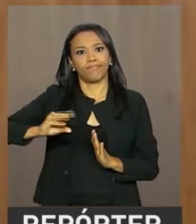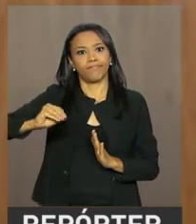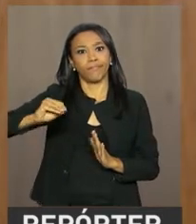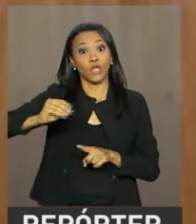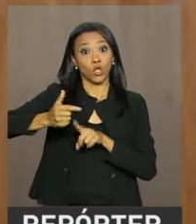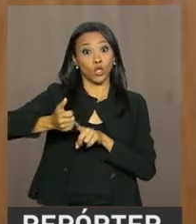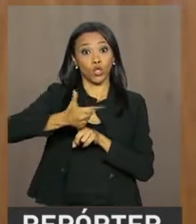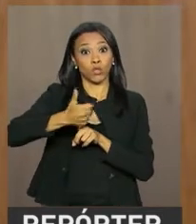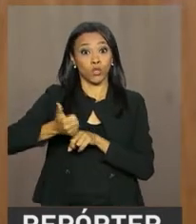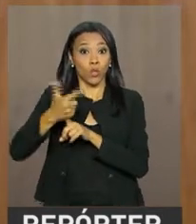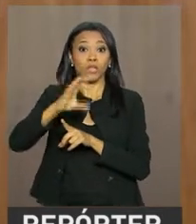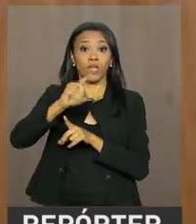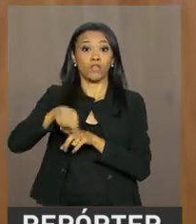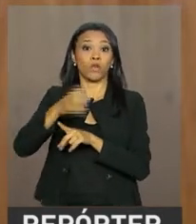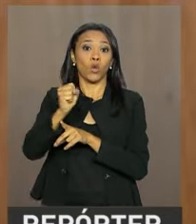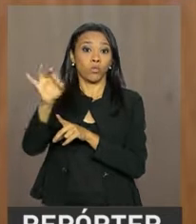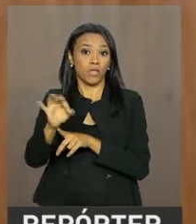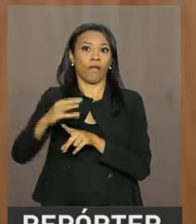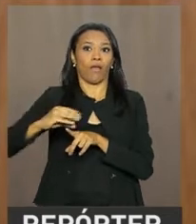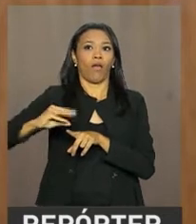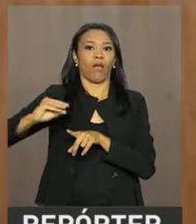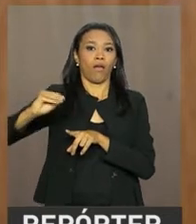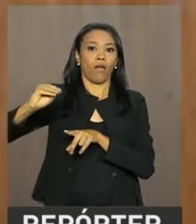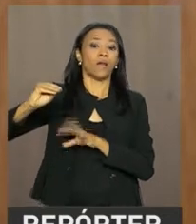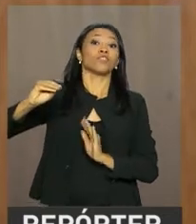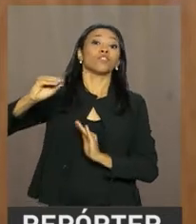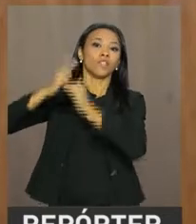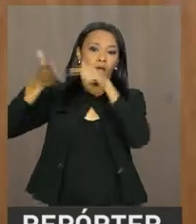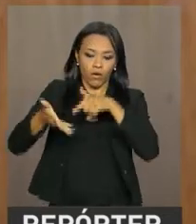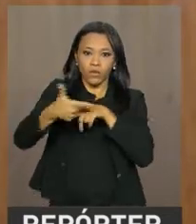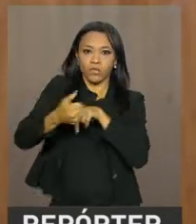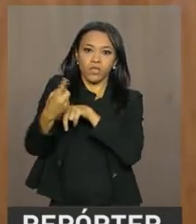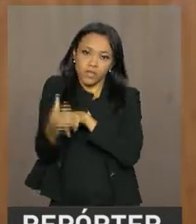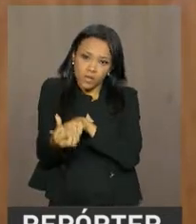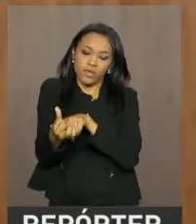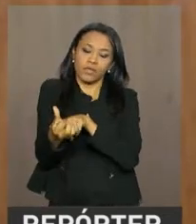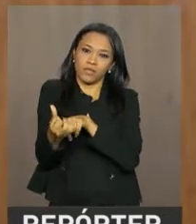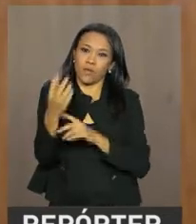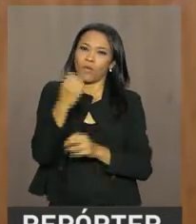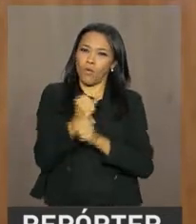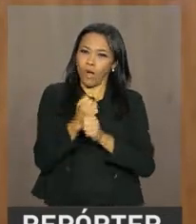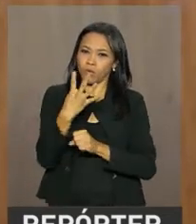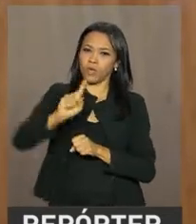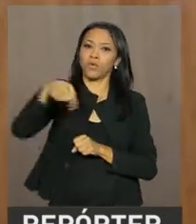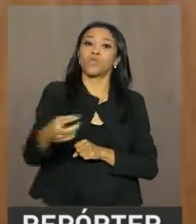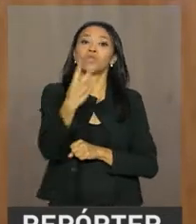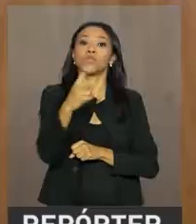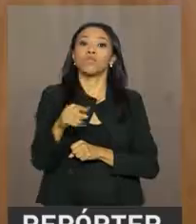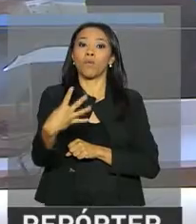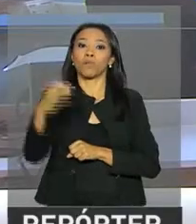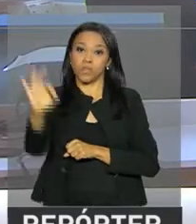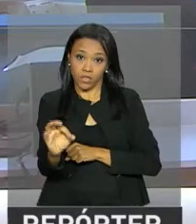2012 e 0 18% o pico vai crescendo crescendo crescendo até quando chega agora em 2016 quatro anos após a 2,4 sambo